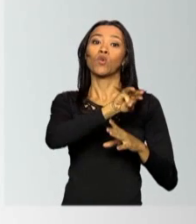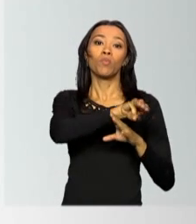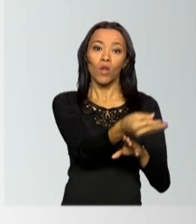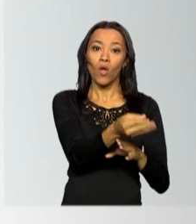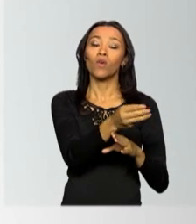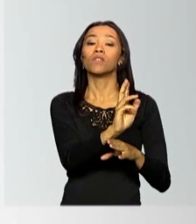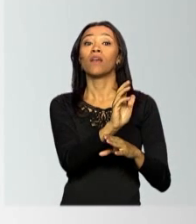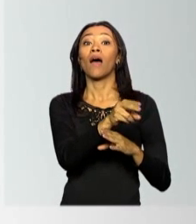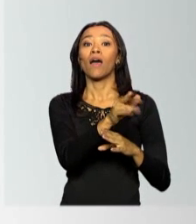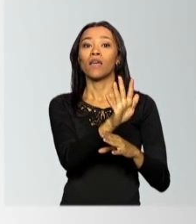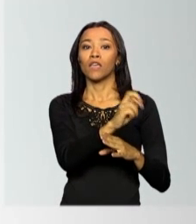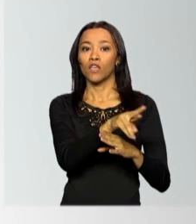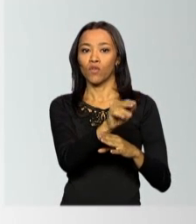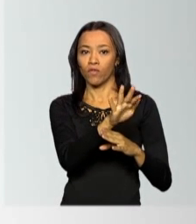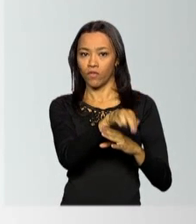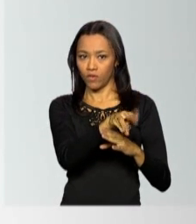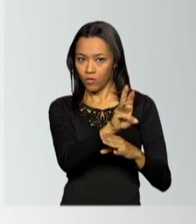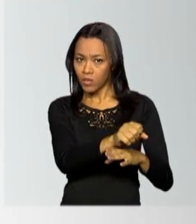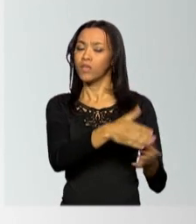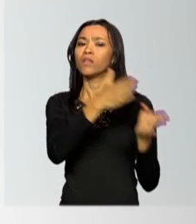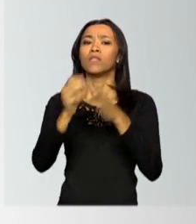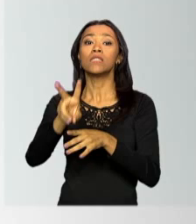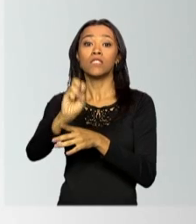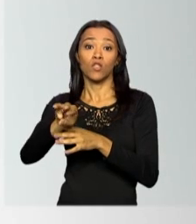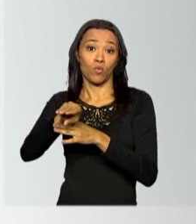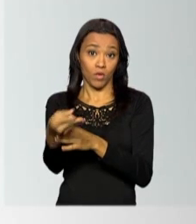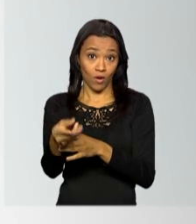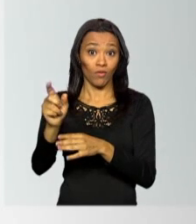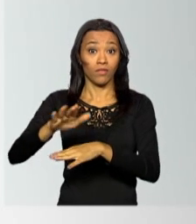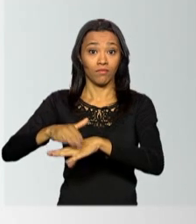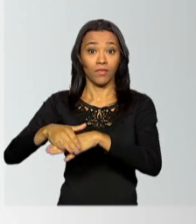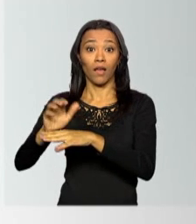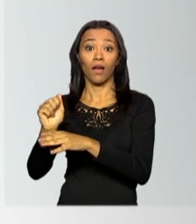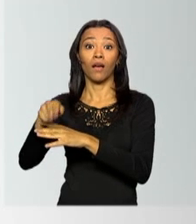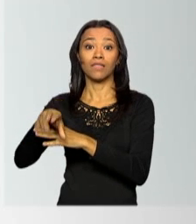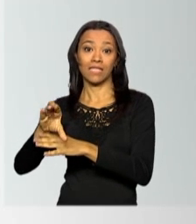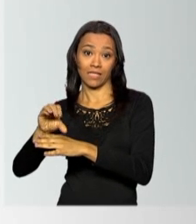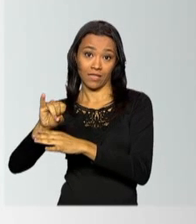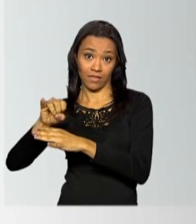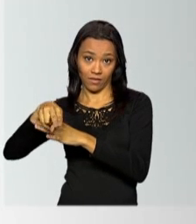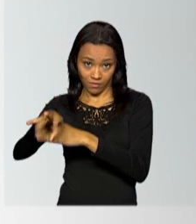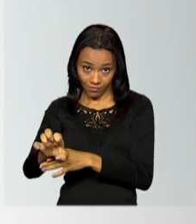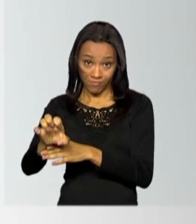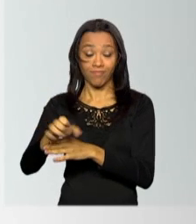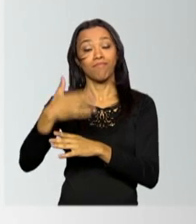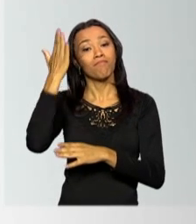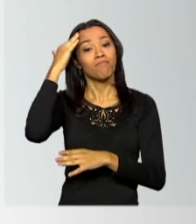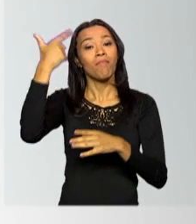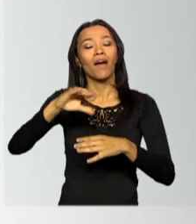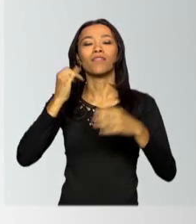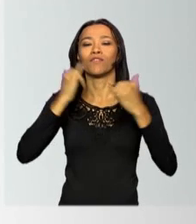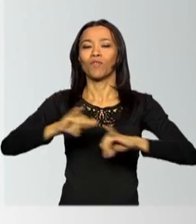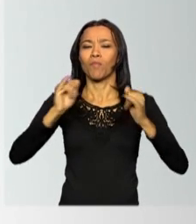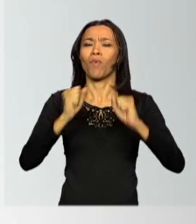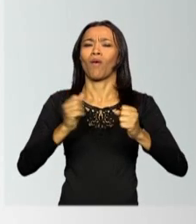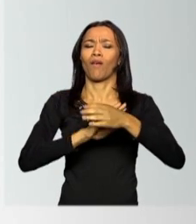do orçamento da Rio Filme e 5 milhões da Agência Nacional de Cinema, ANCINE. Saiba mais